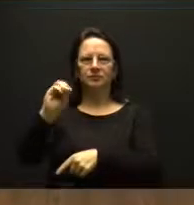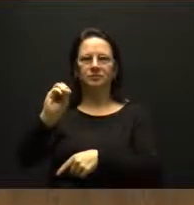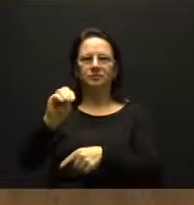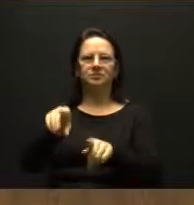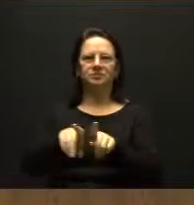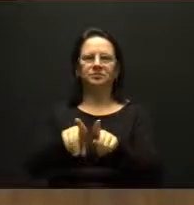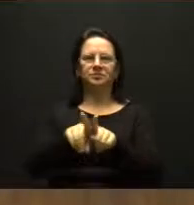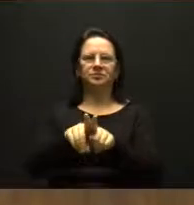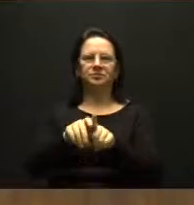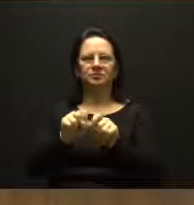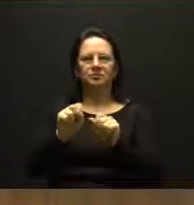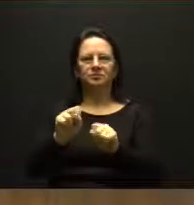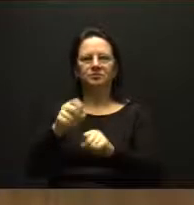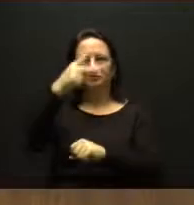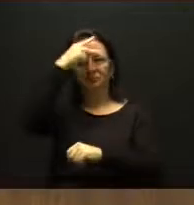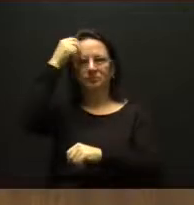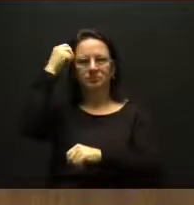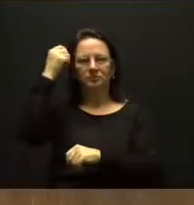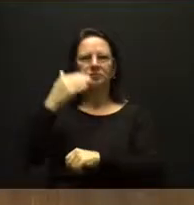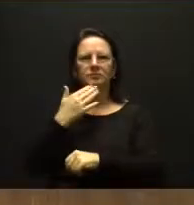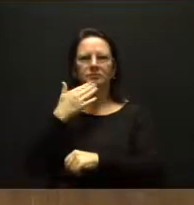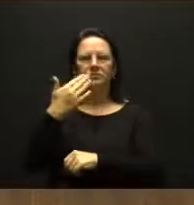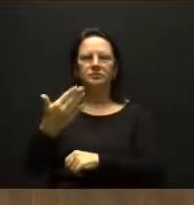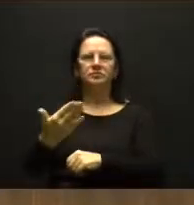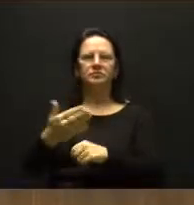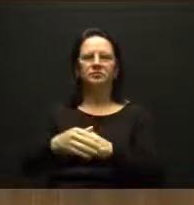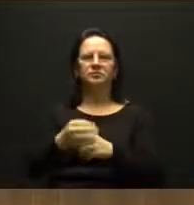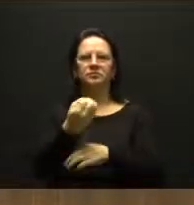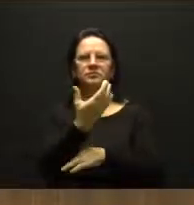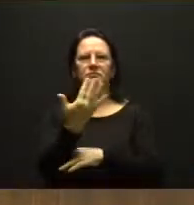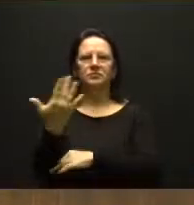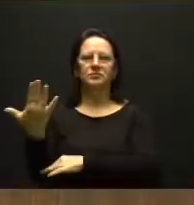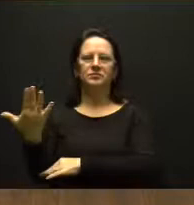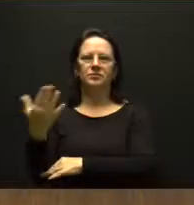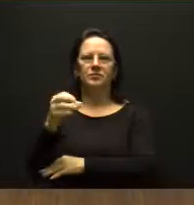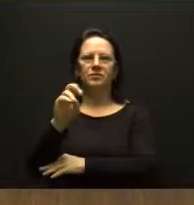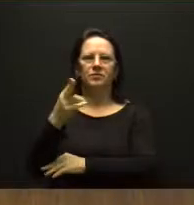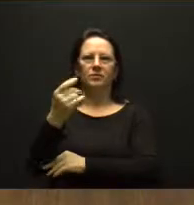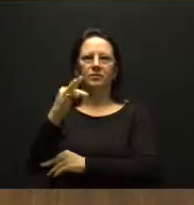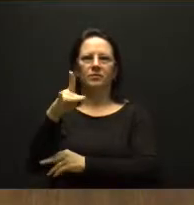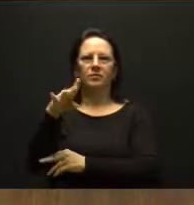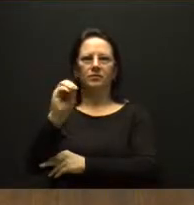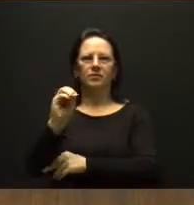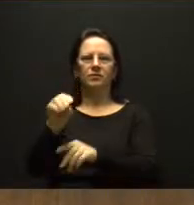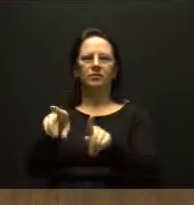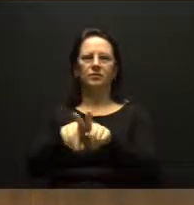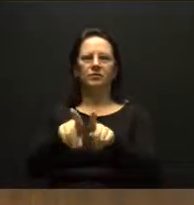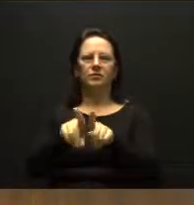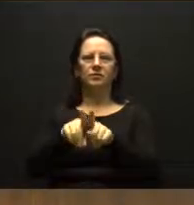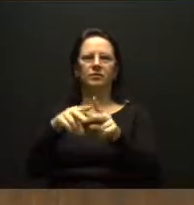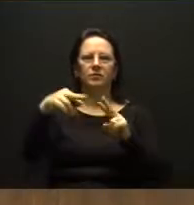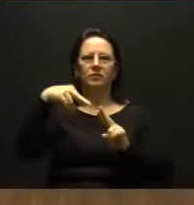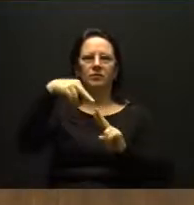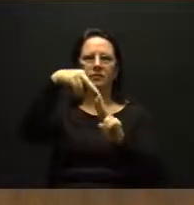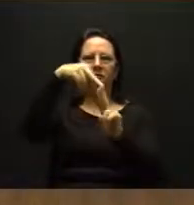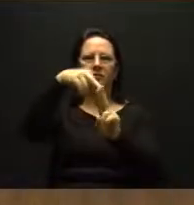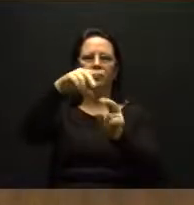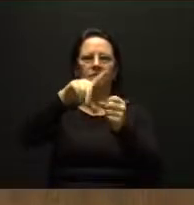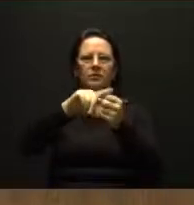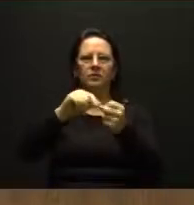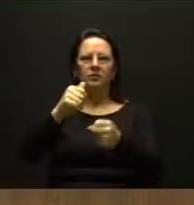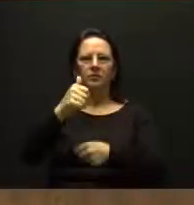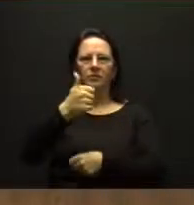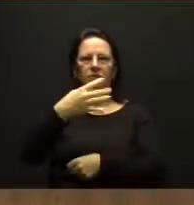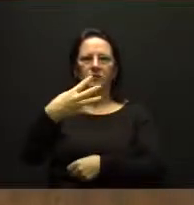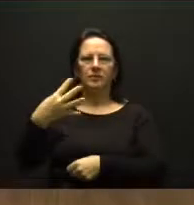ao poder executivo solicitando a revitalização do horto municipal nos termos do parágrafo único do artigo 14